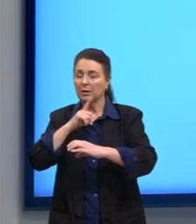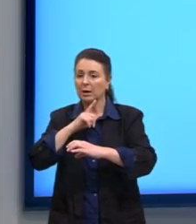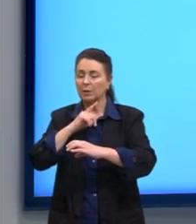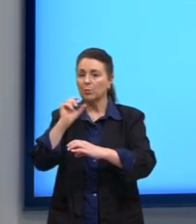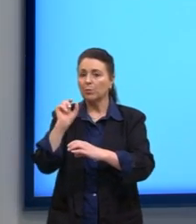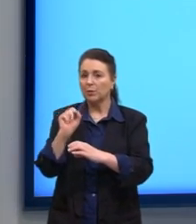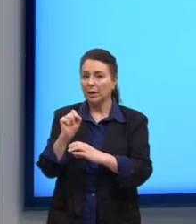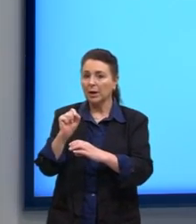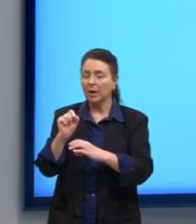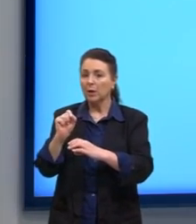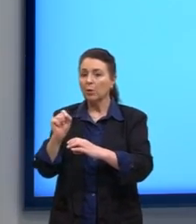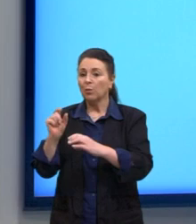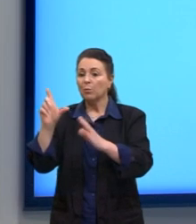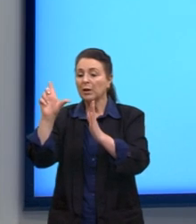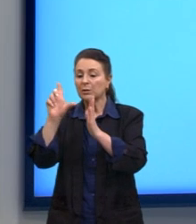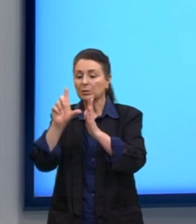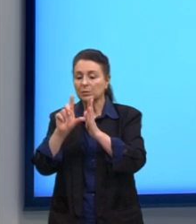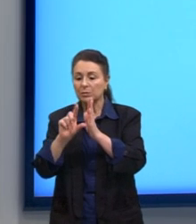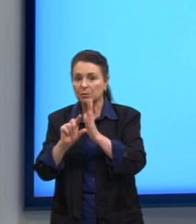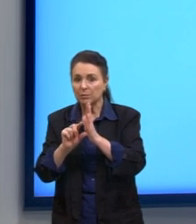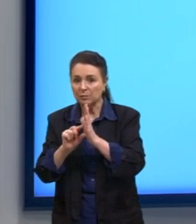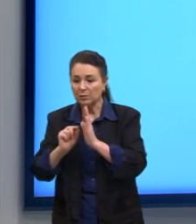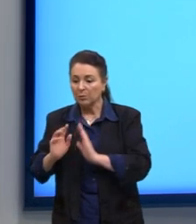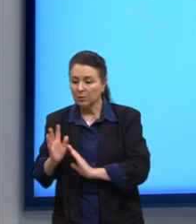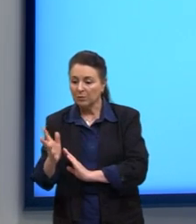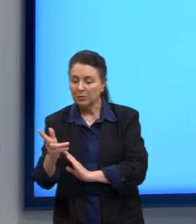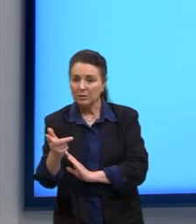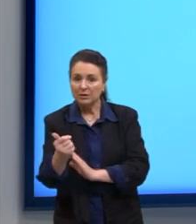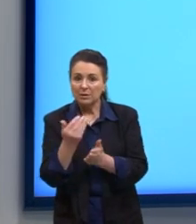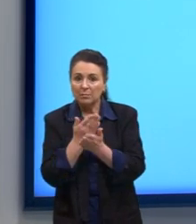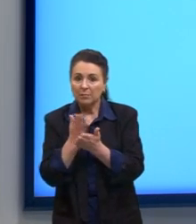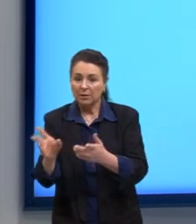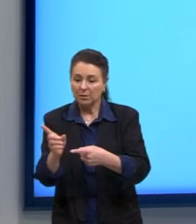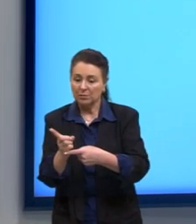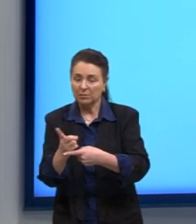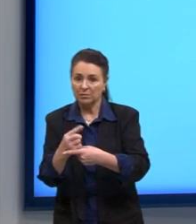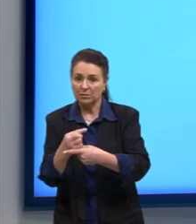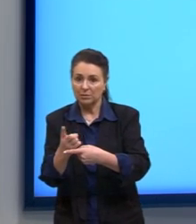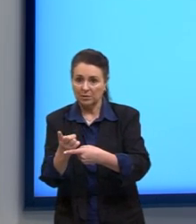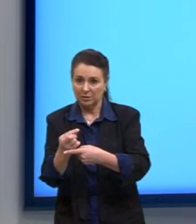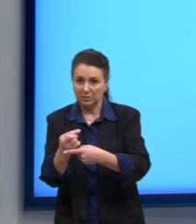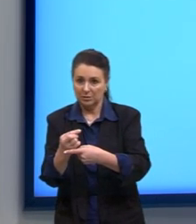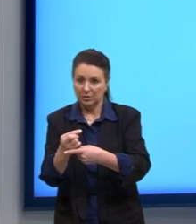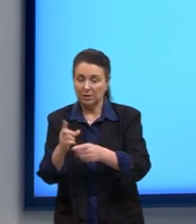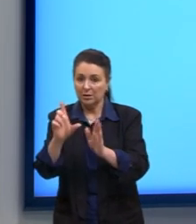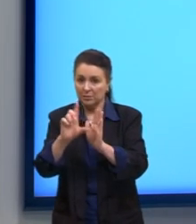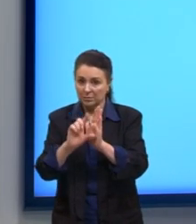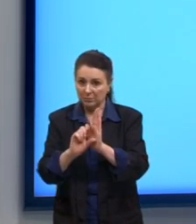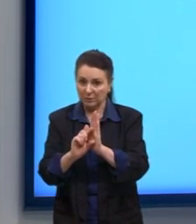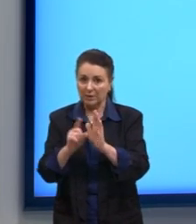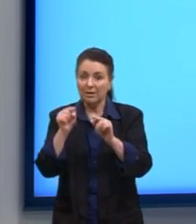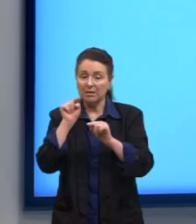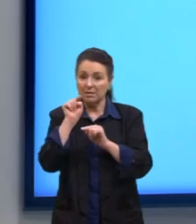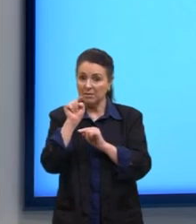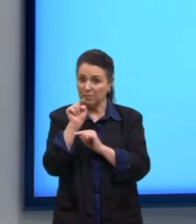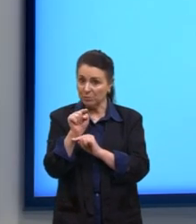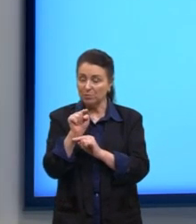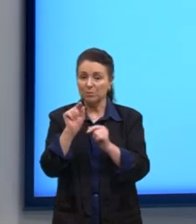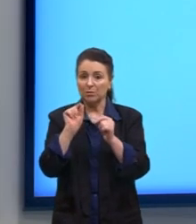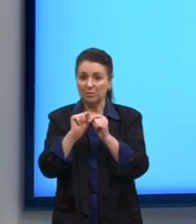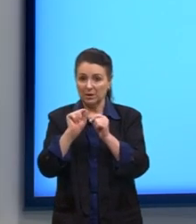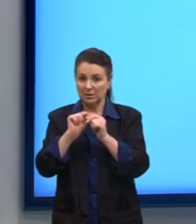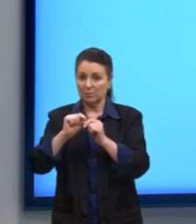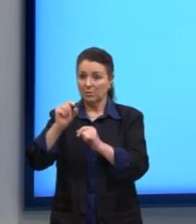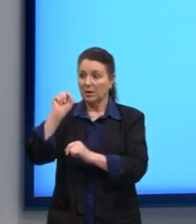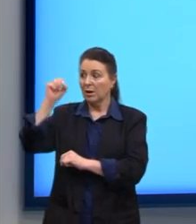uma desaceleração ela vai perder uma velocidade vai ser uma velocidade menor e essa divisão da velocidade da